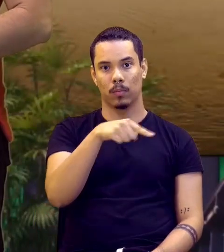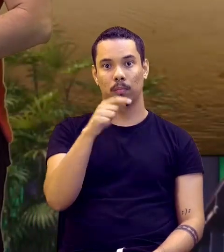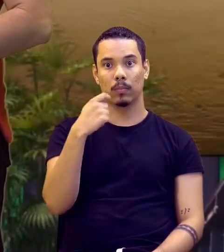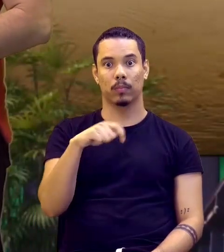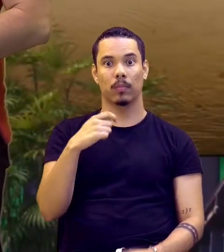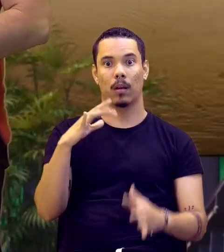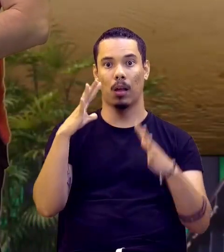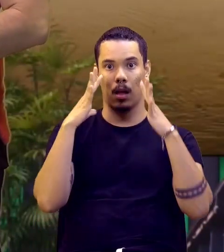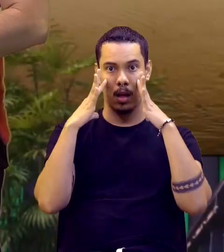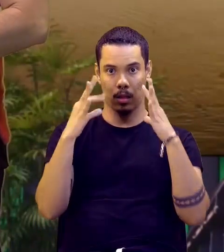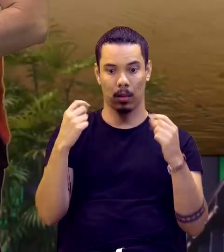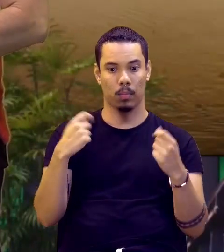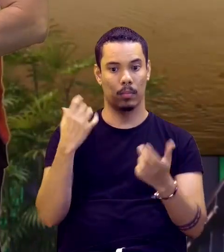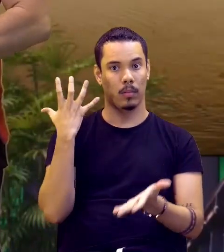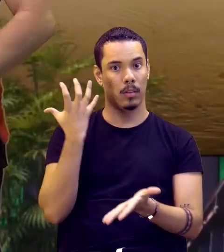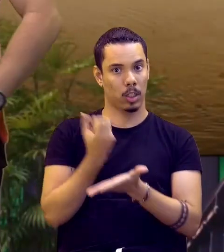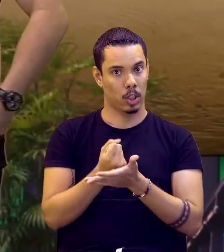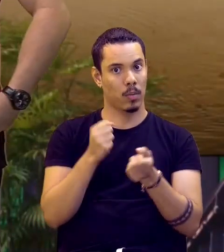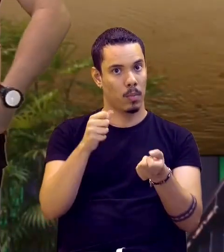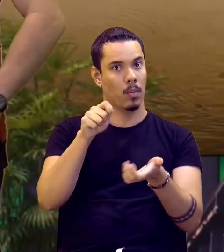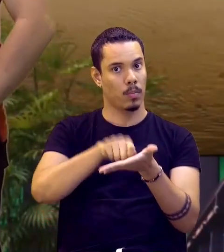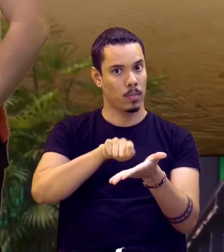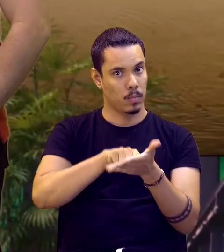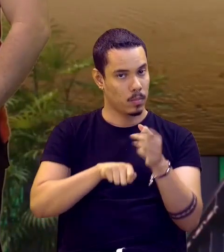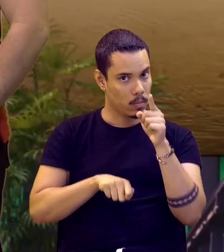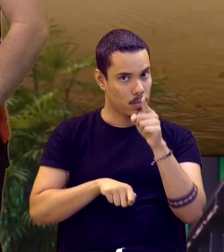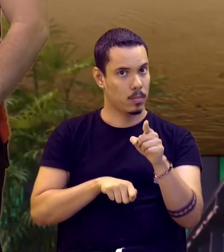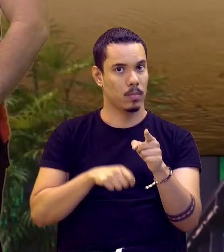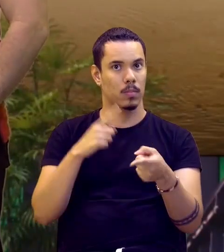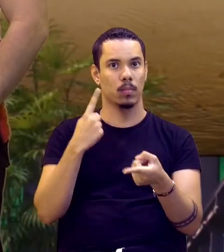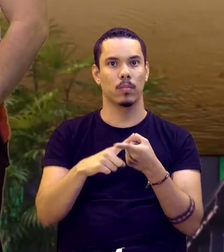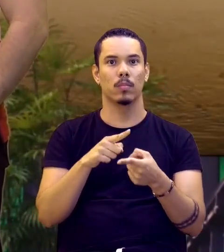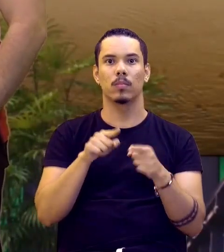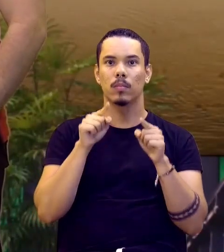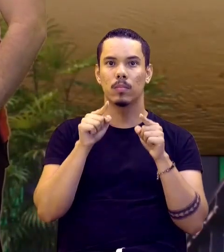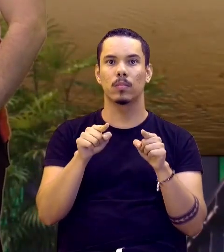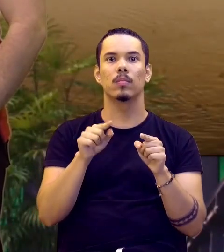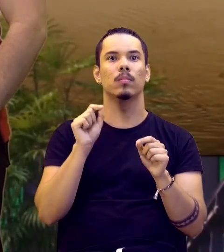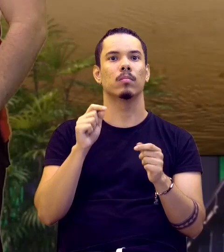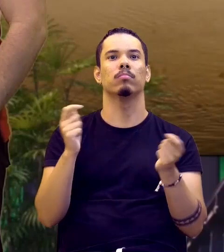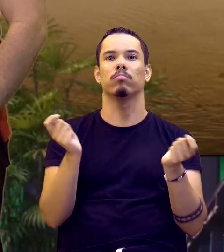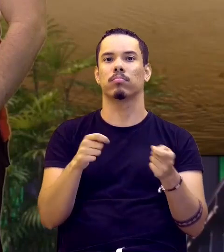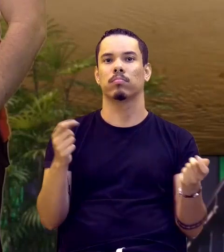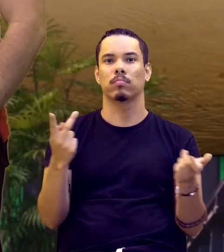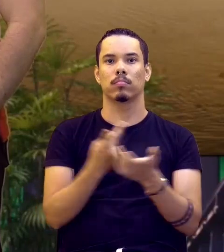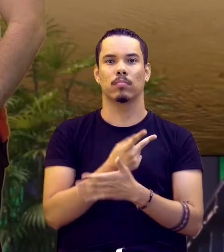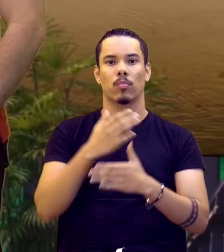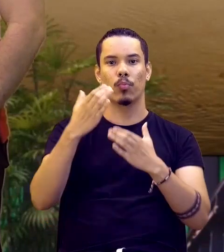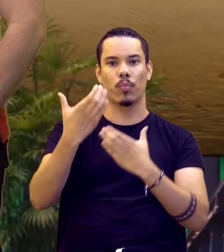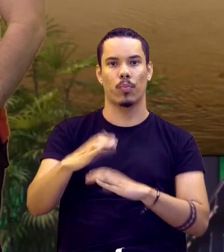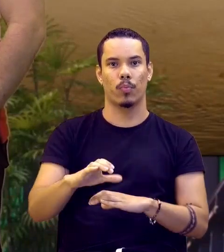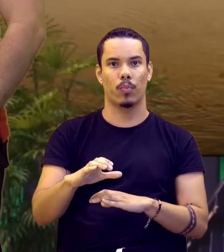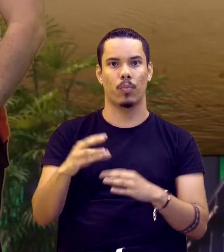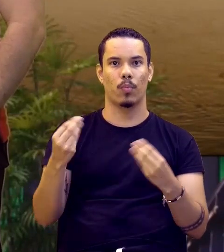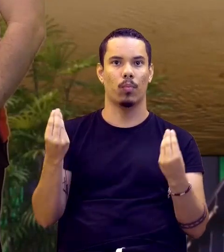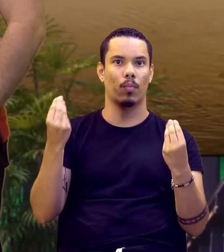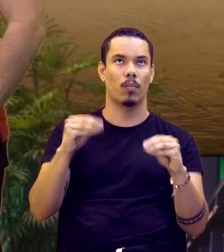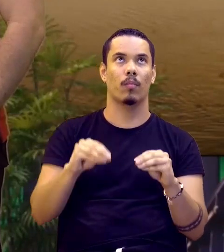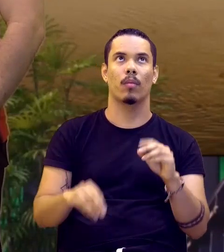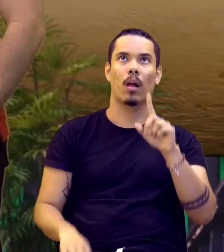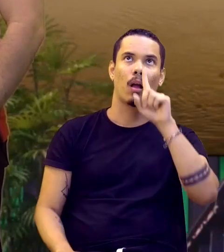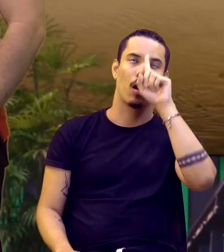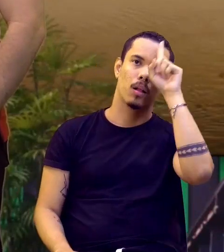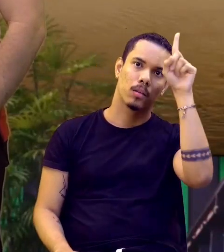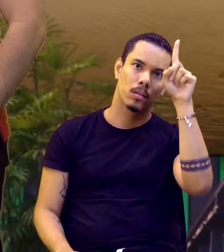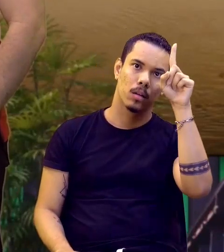tem que registrar isso aí, pode anotar mesmo. Nota mesmo. Porque isso é recorrente em concurso. Eles colocam criação